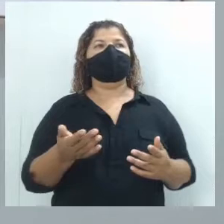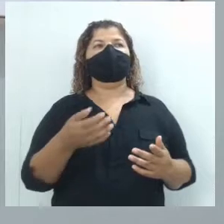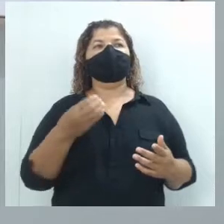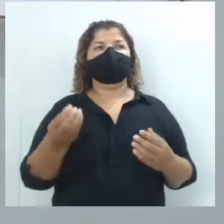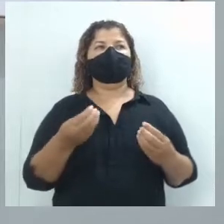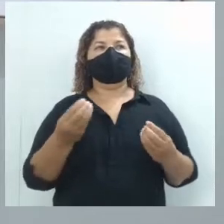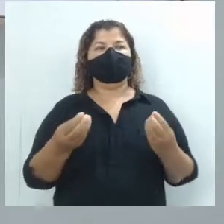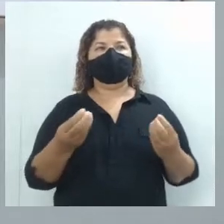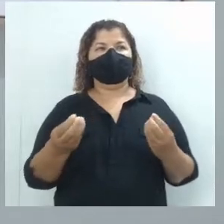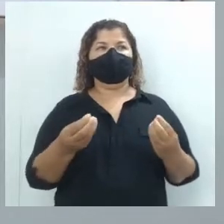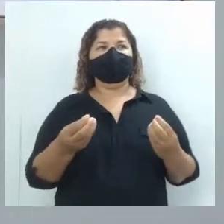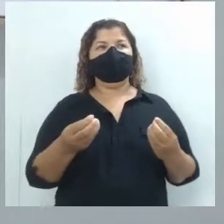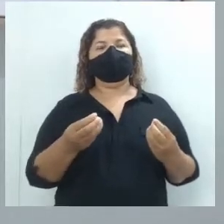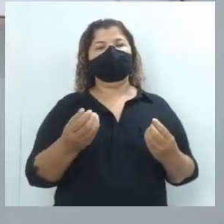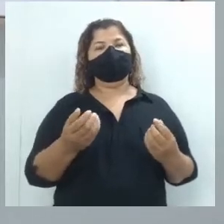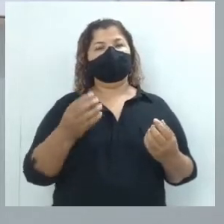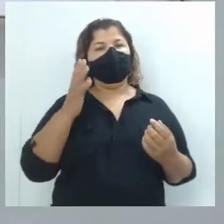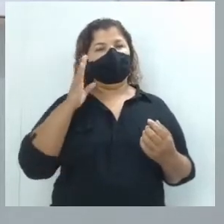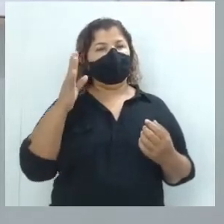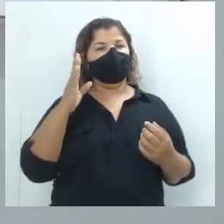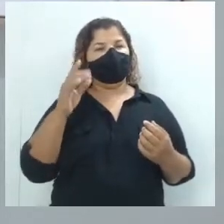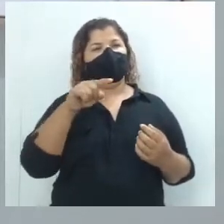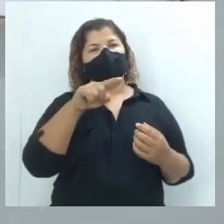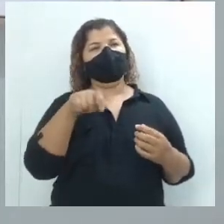que isso aqui é uma célula, tá?